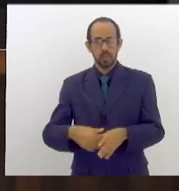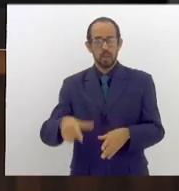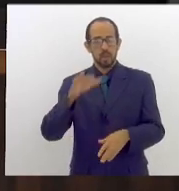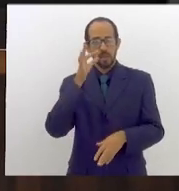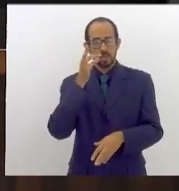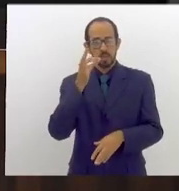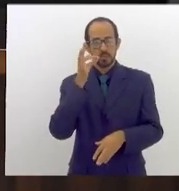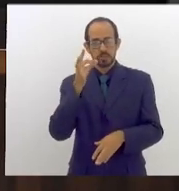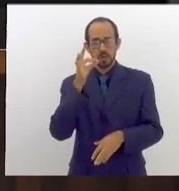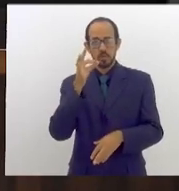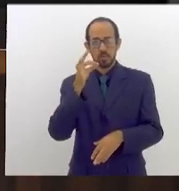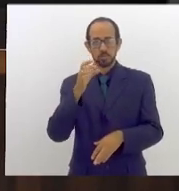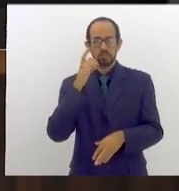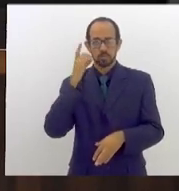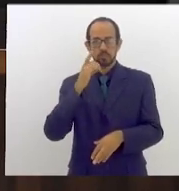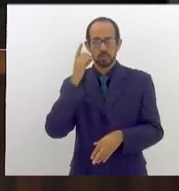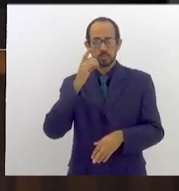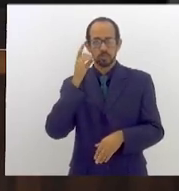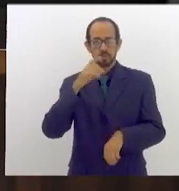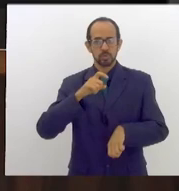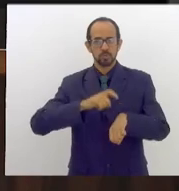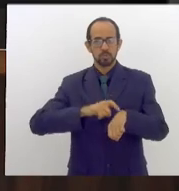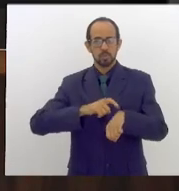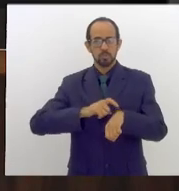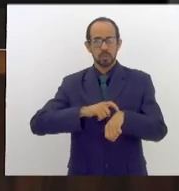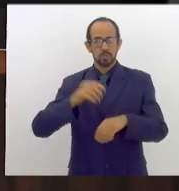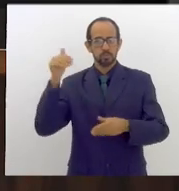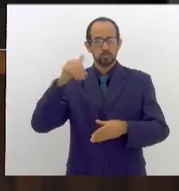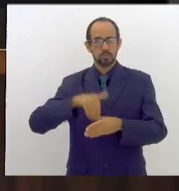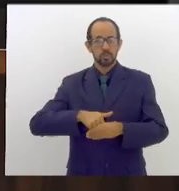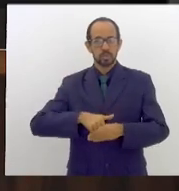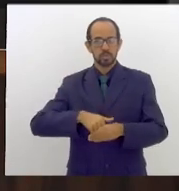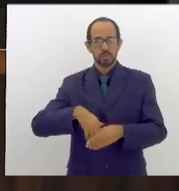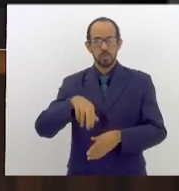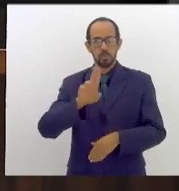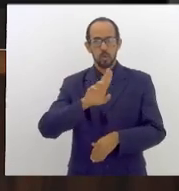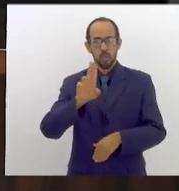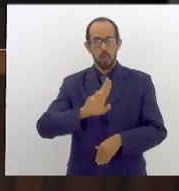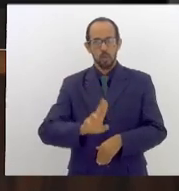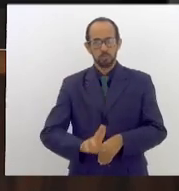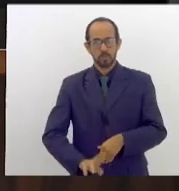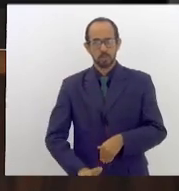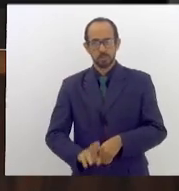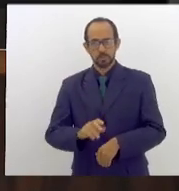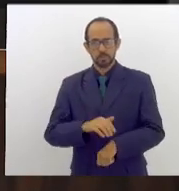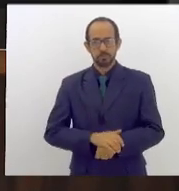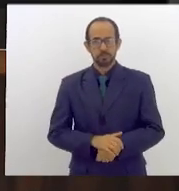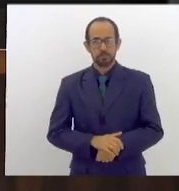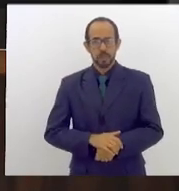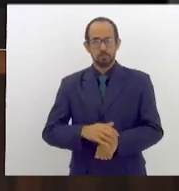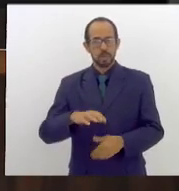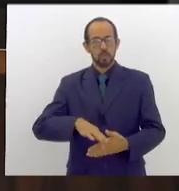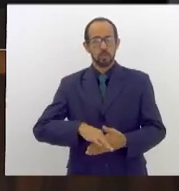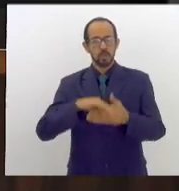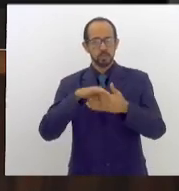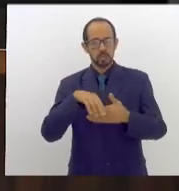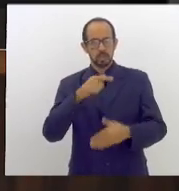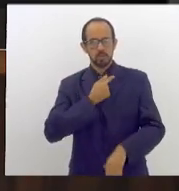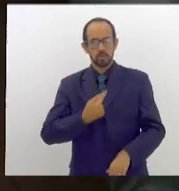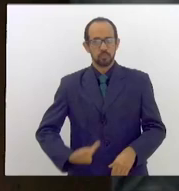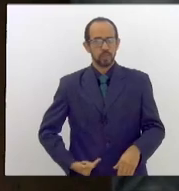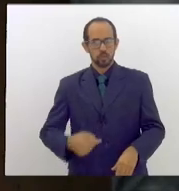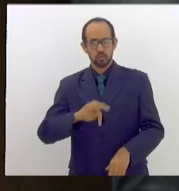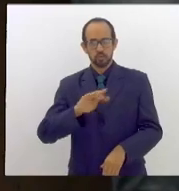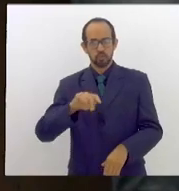parlamentares estamos procedimentos de votação nominal para encaminhar pelo liderança do governo Deputado Chico Machado